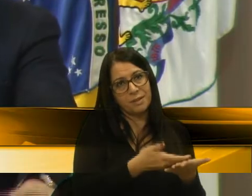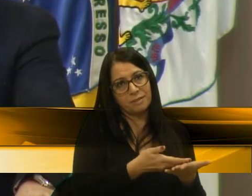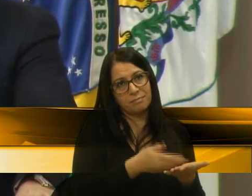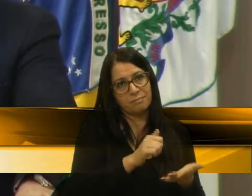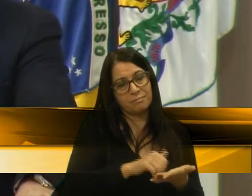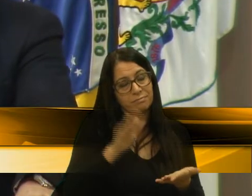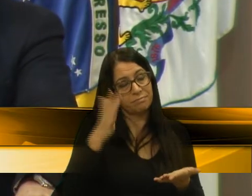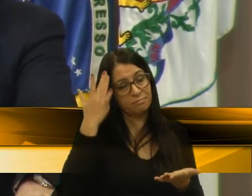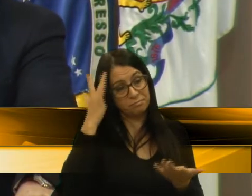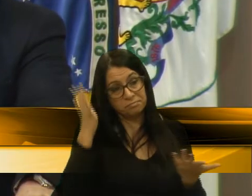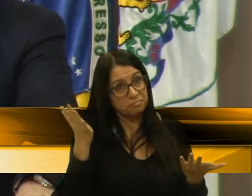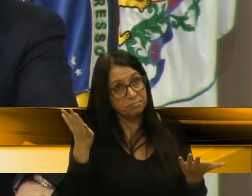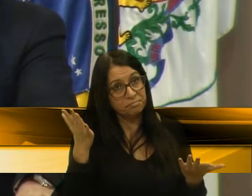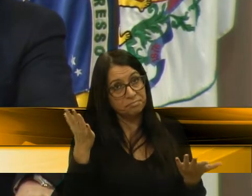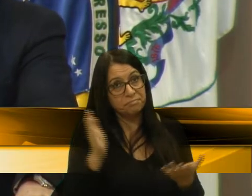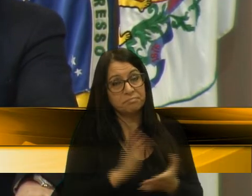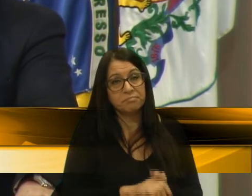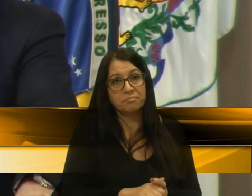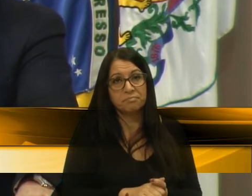quer perder.